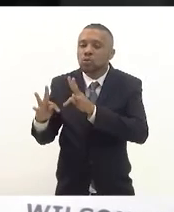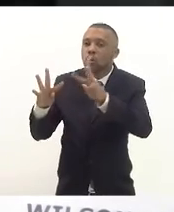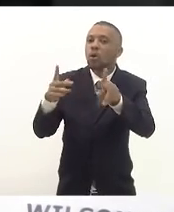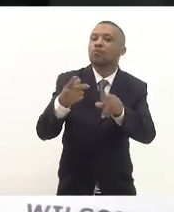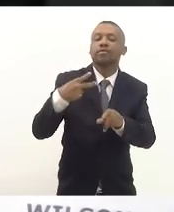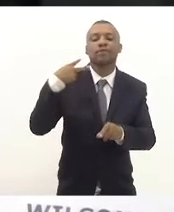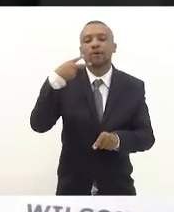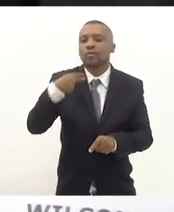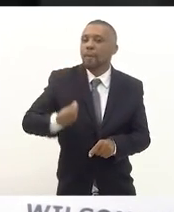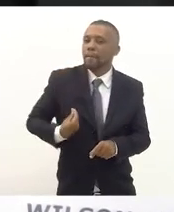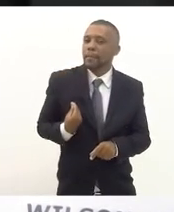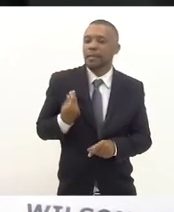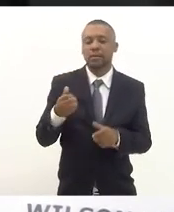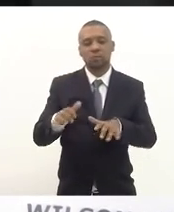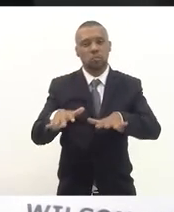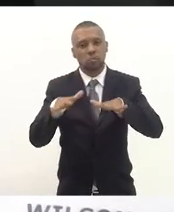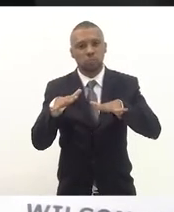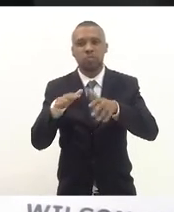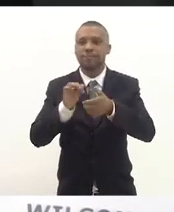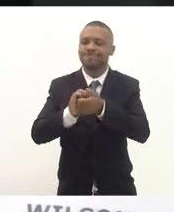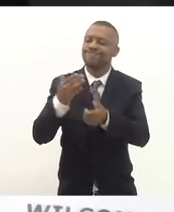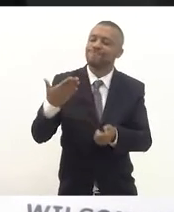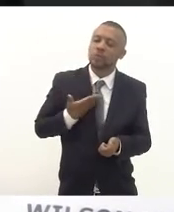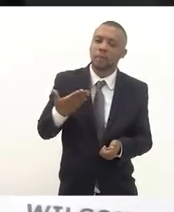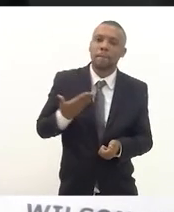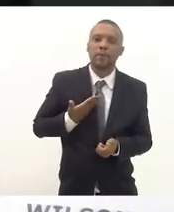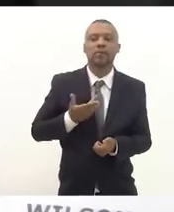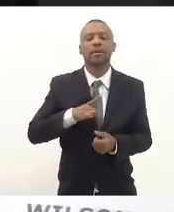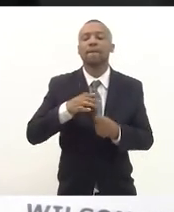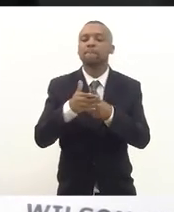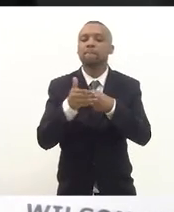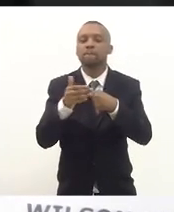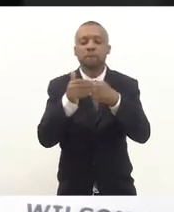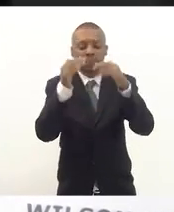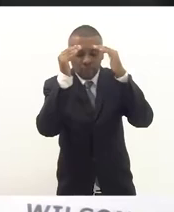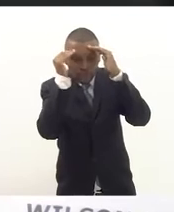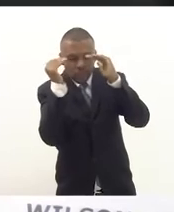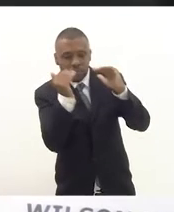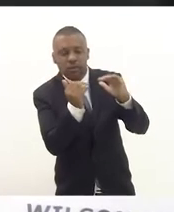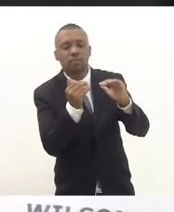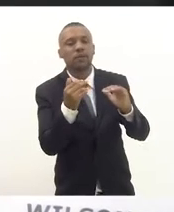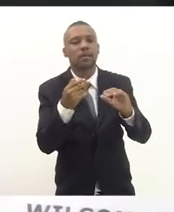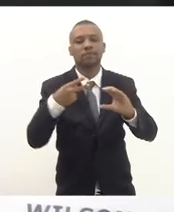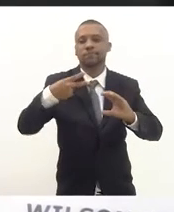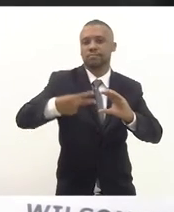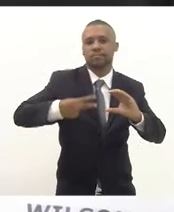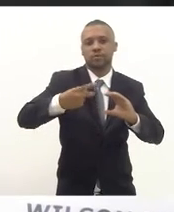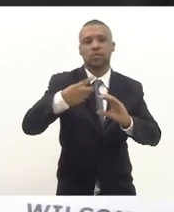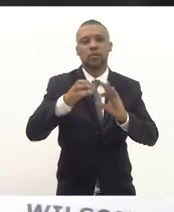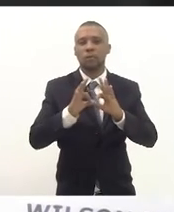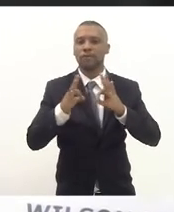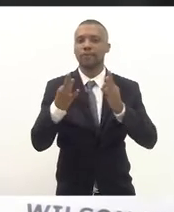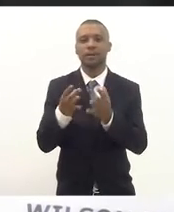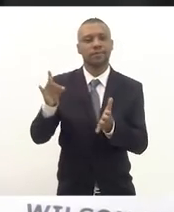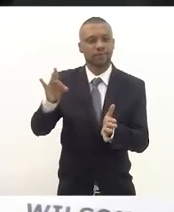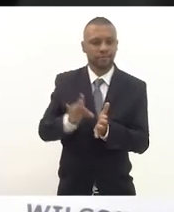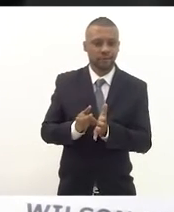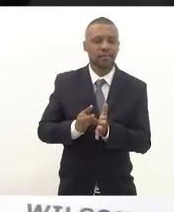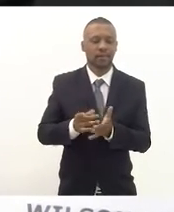amigos irmãos que eu tenho maior carinho para pela Câmara Municipal Duque de Caxias aliás nós somos uma verdadeira família